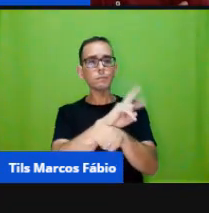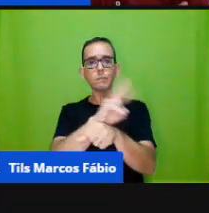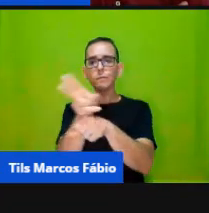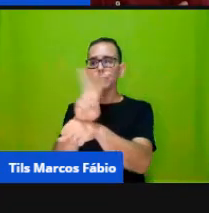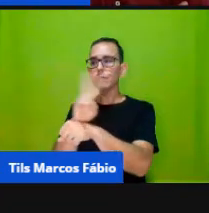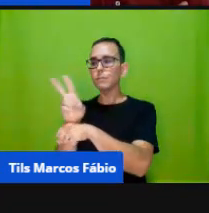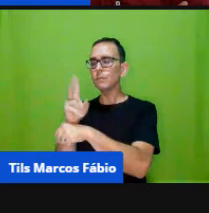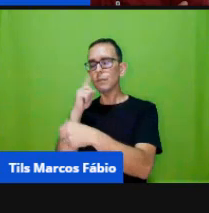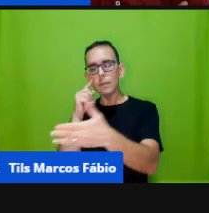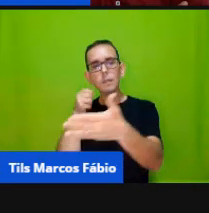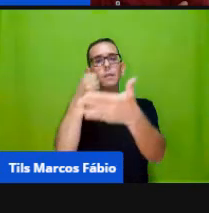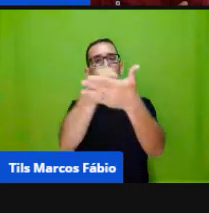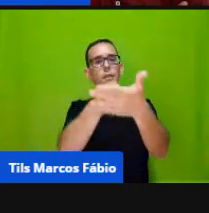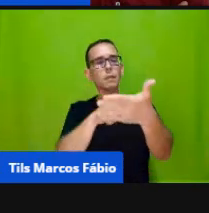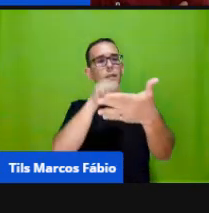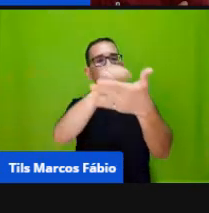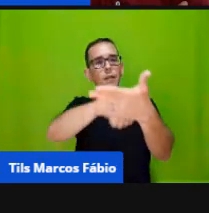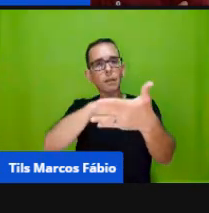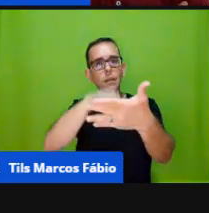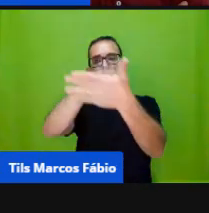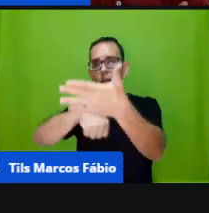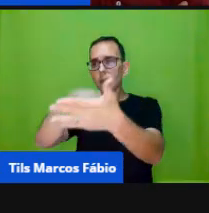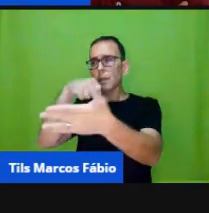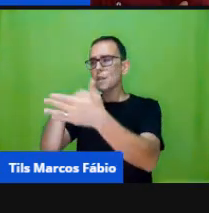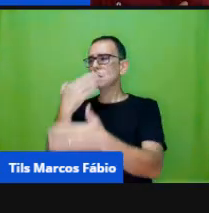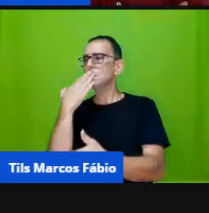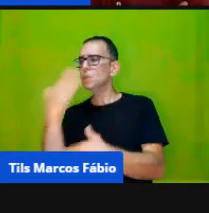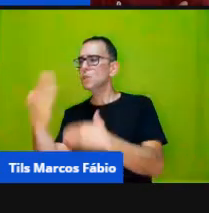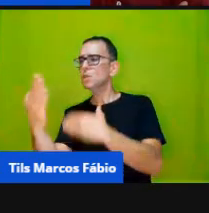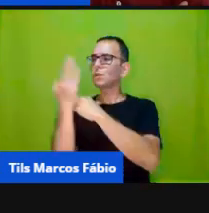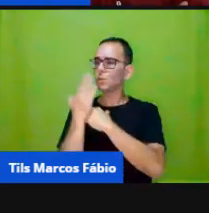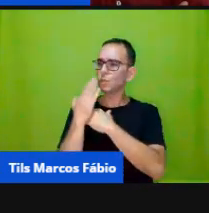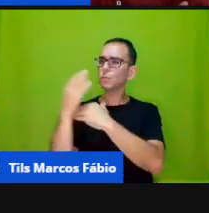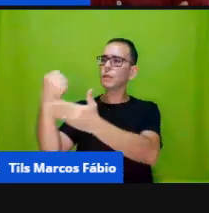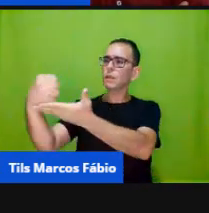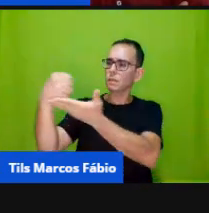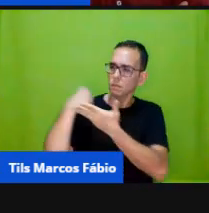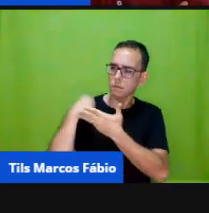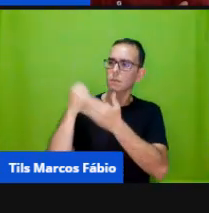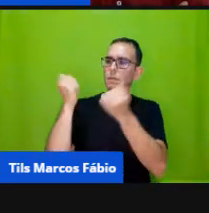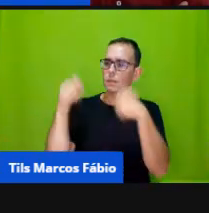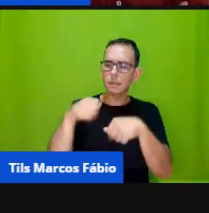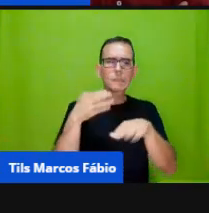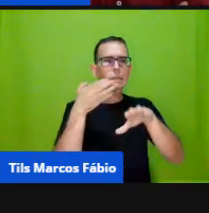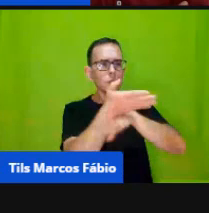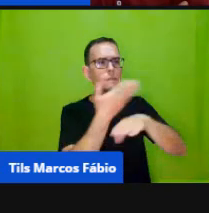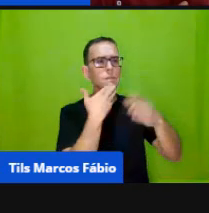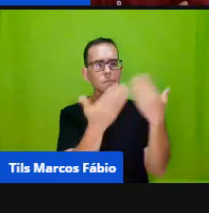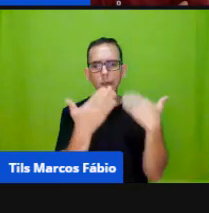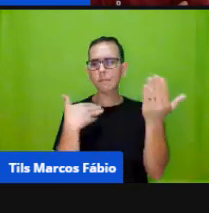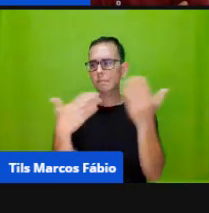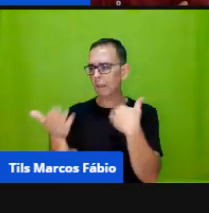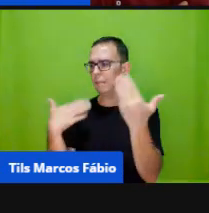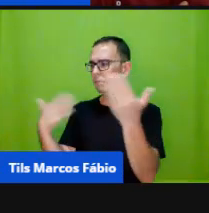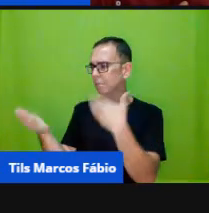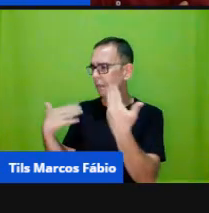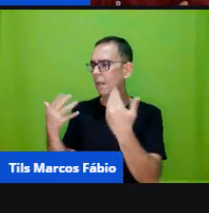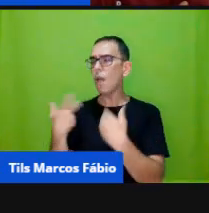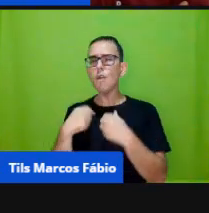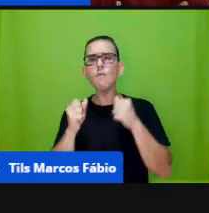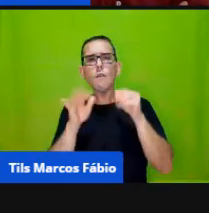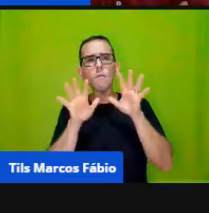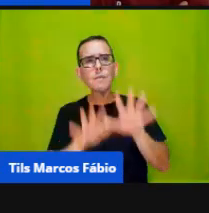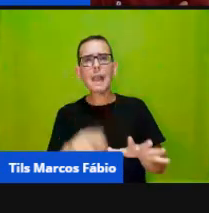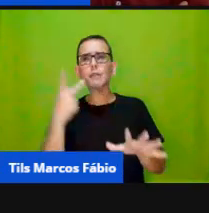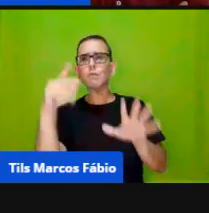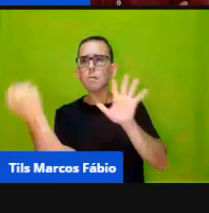na porta, pedindo patrocínio, pedindo ajuda, e aquela conversa toda de eu vou fixar sua